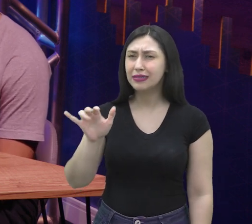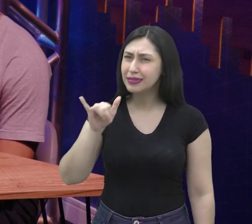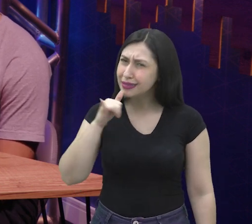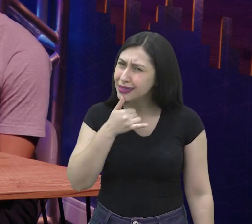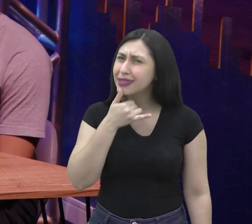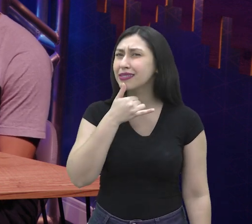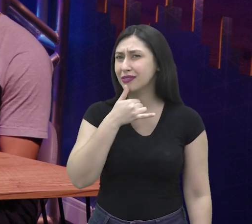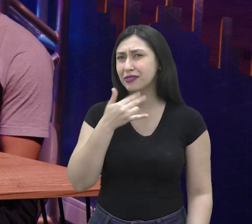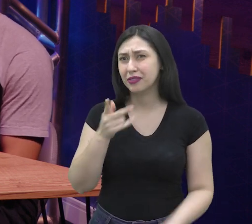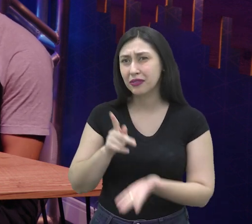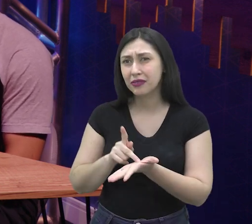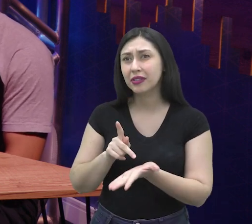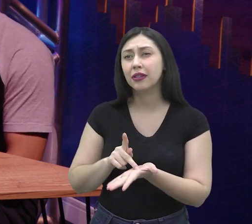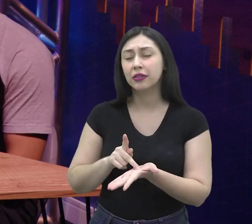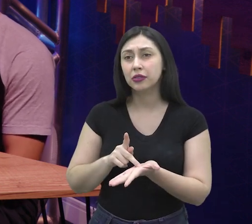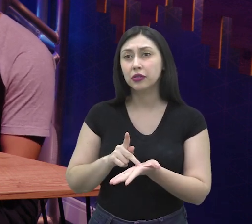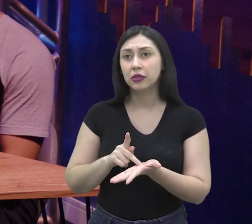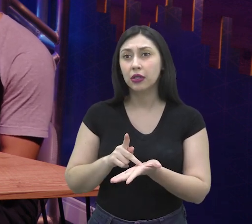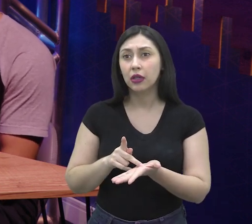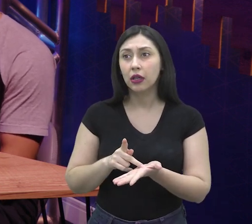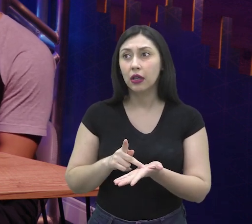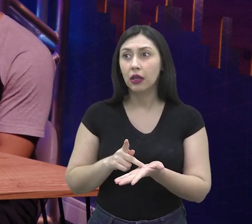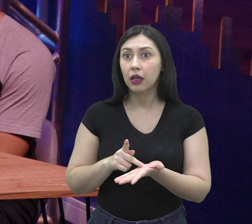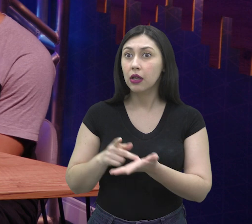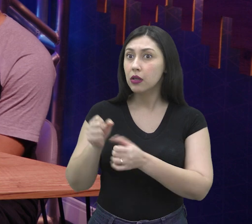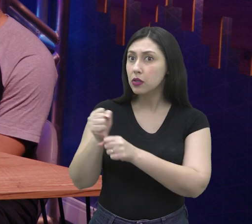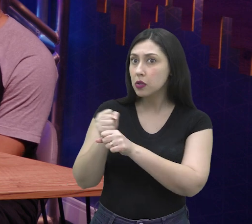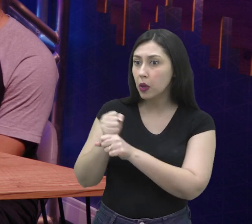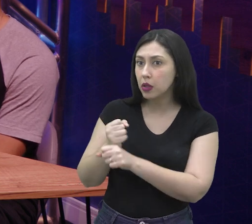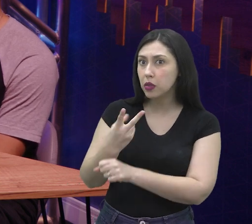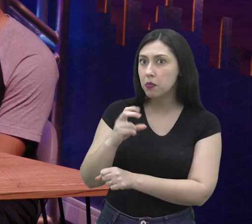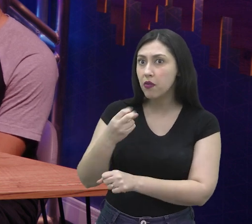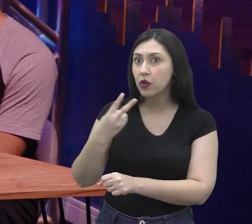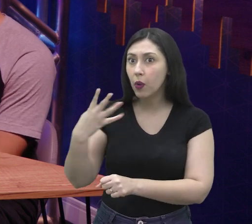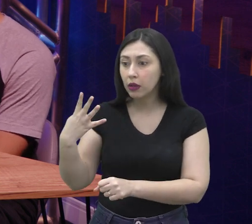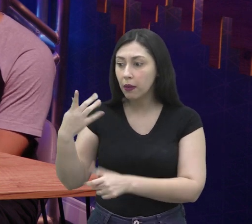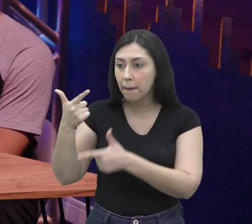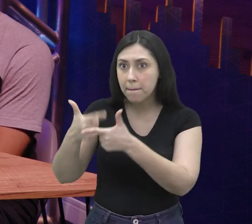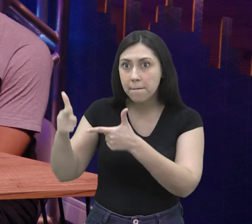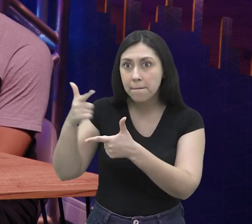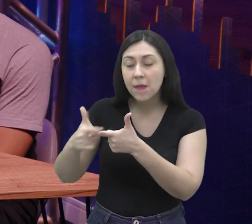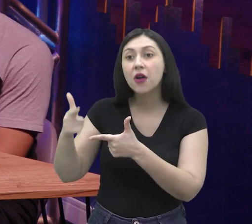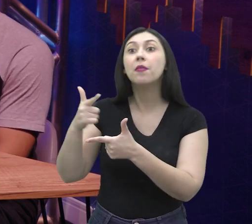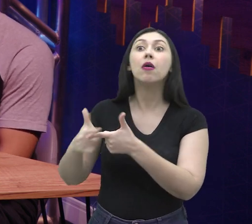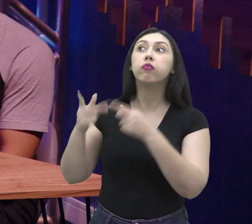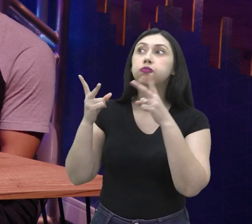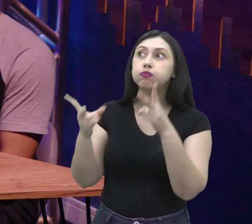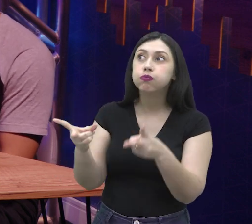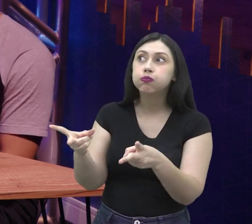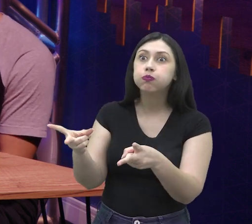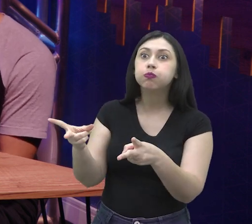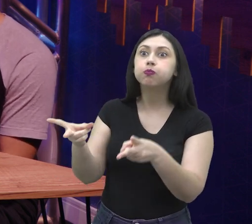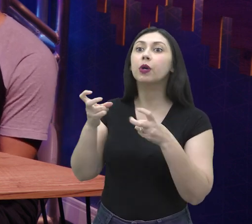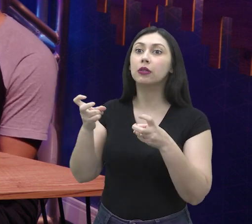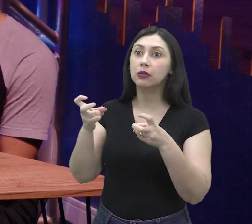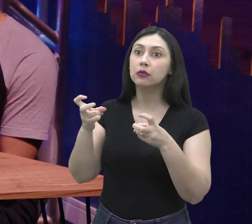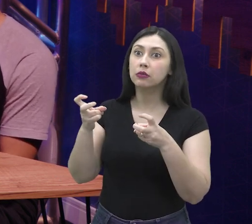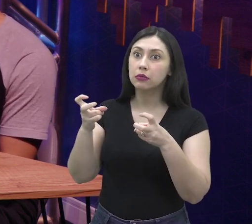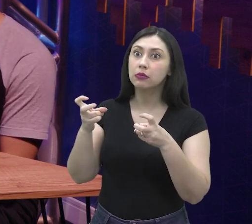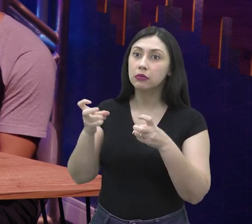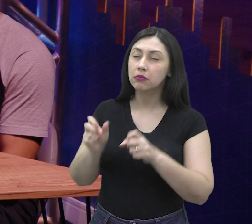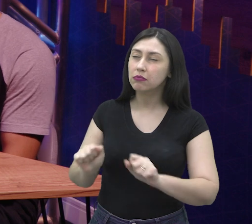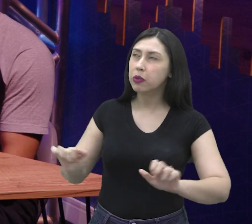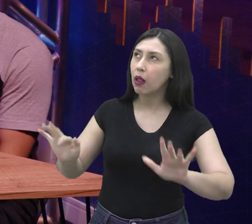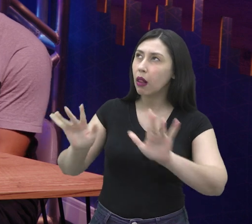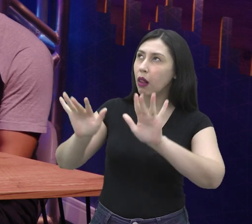para não dizer trágico, que assim, a gente tá esse ano com esse problema que foi muito notável, né,